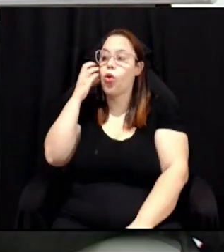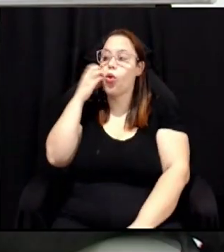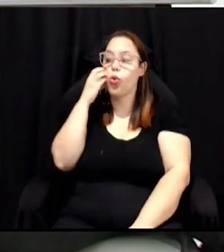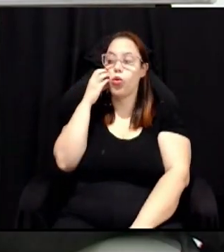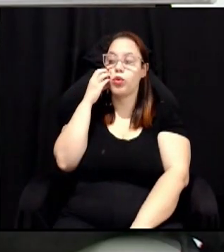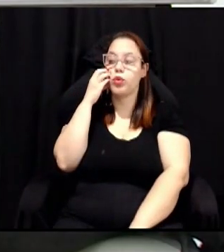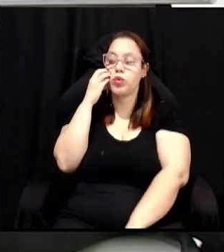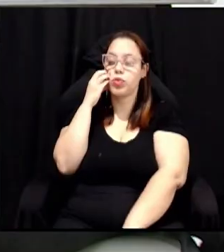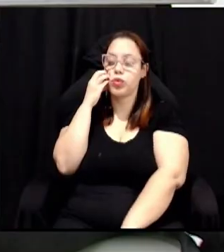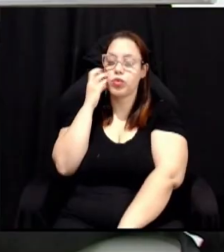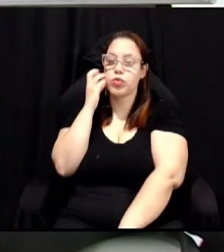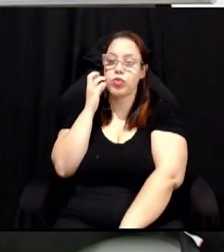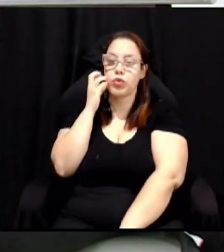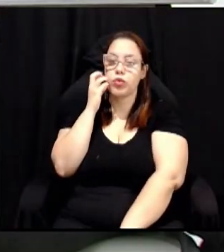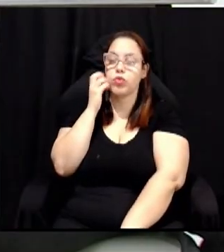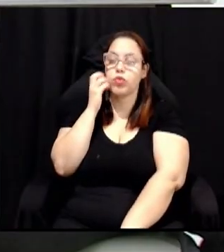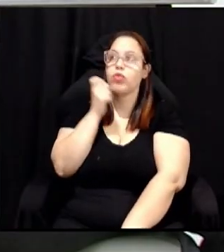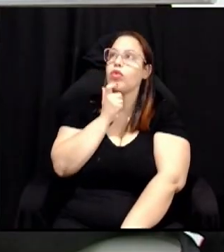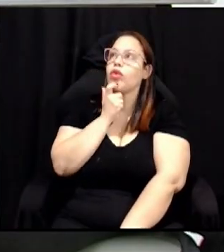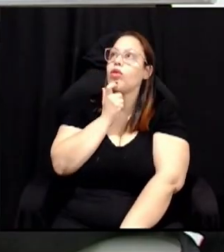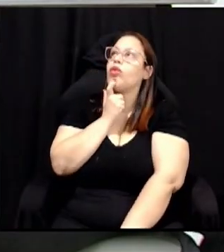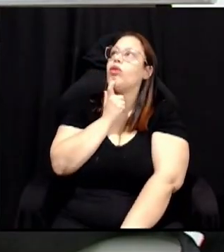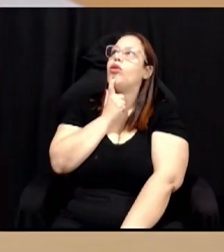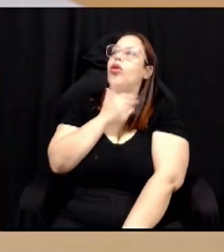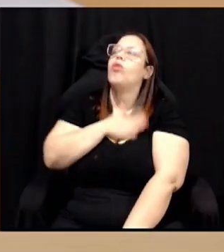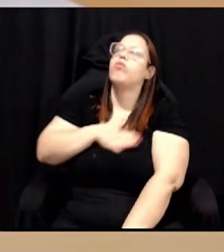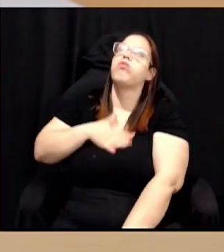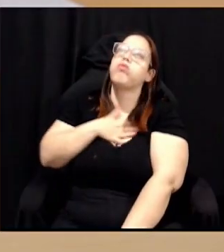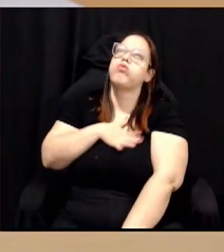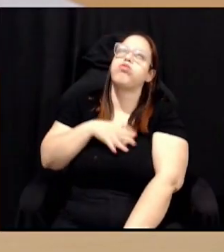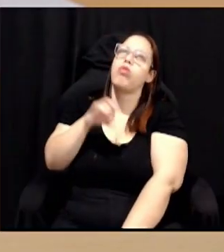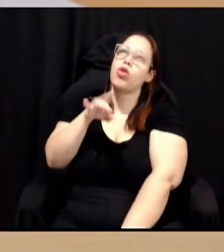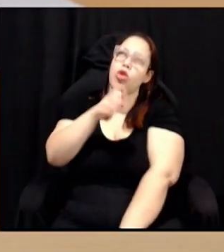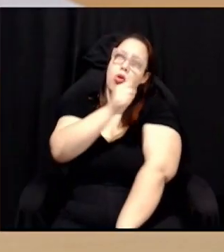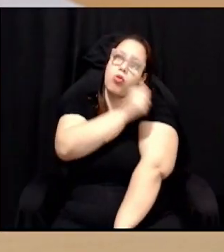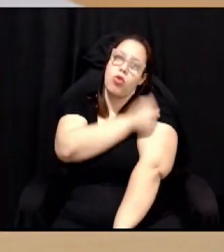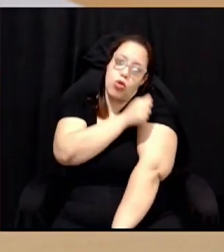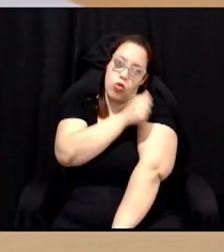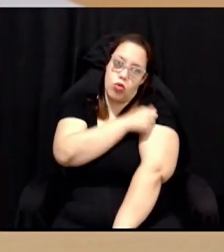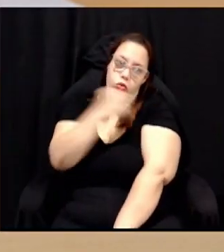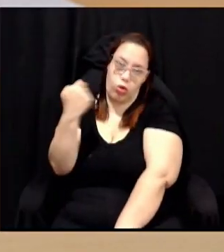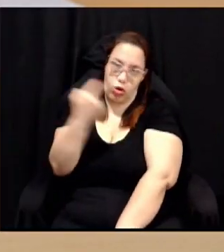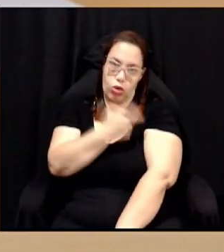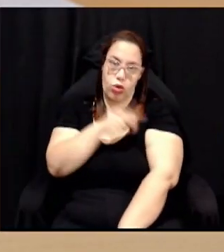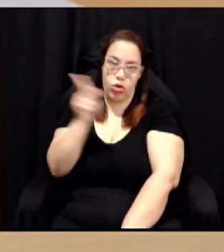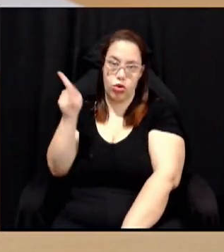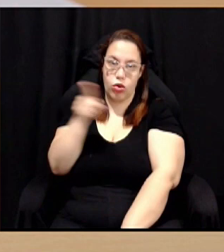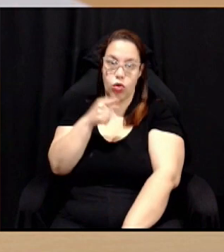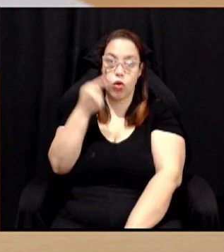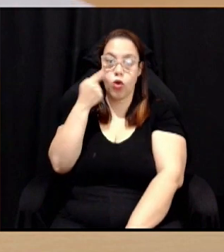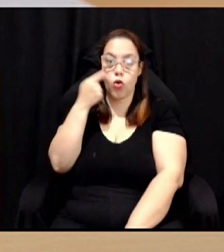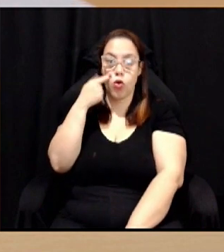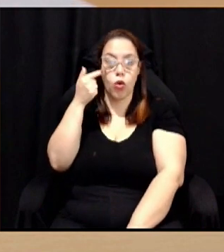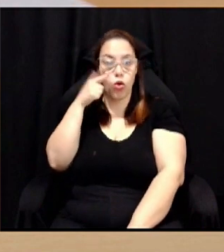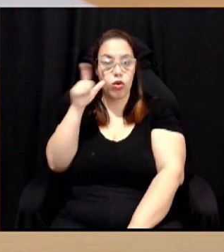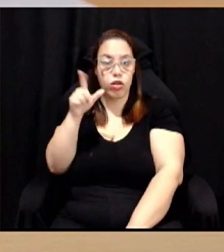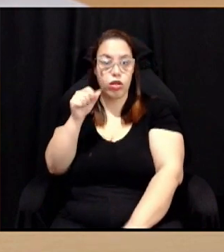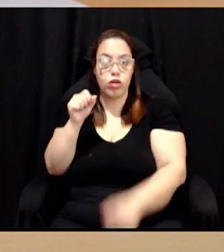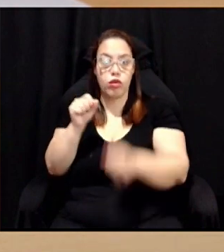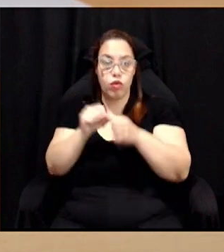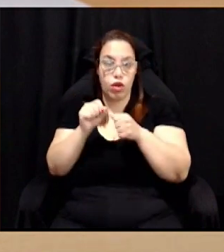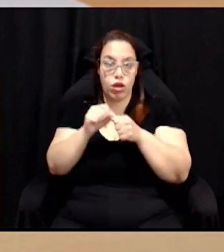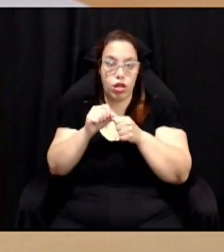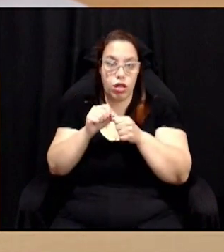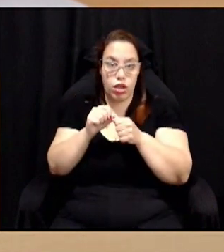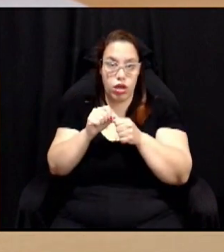muito interessante, é muito satisfatório não só para o aluno, mas para a gente como professor, quando a gente vê o nosso aluno conseguindo resolver algum exercício. Então, me dá